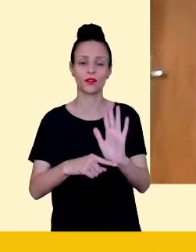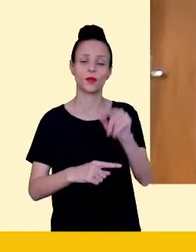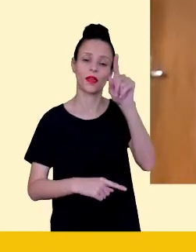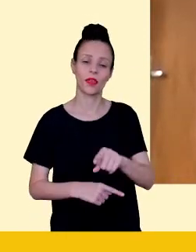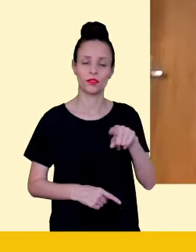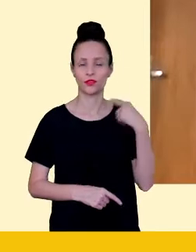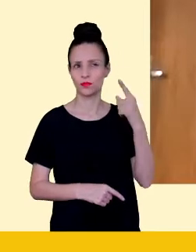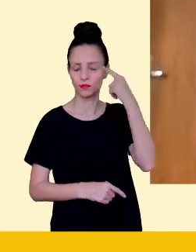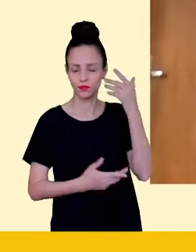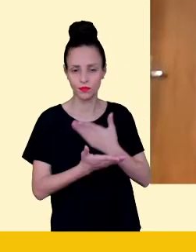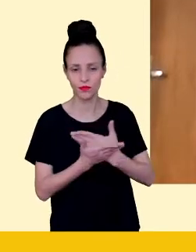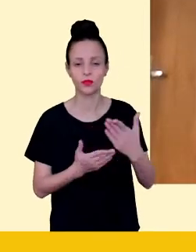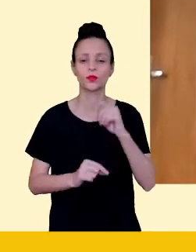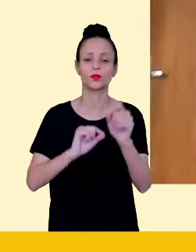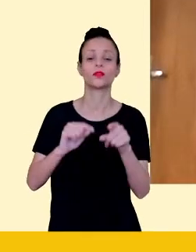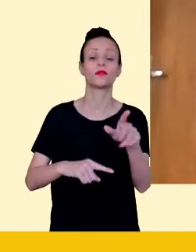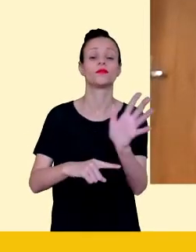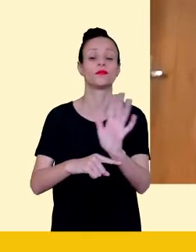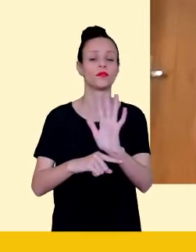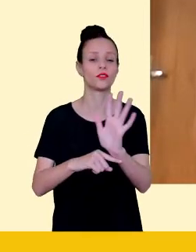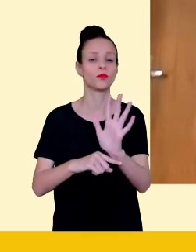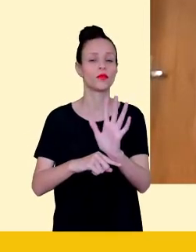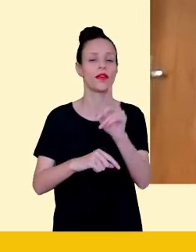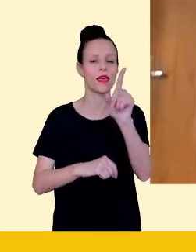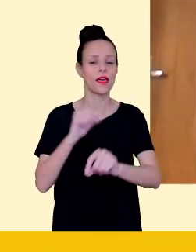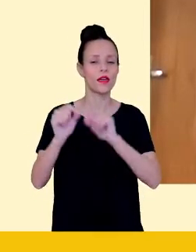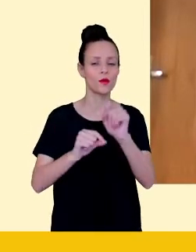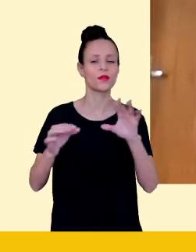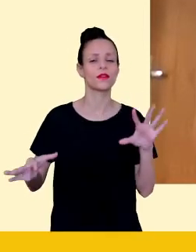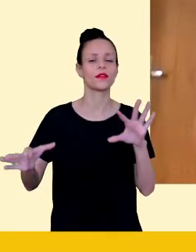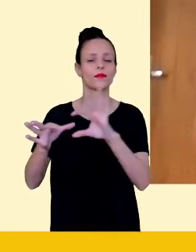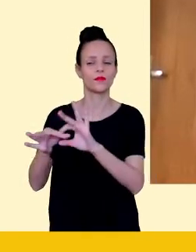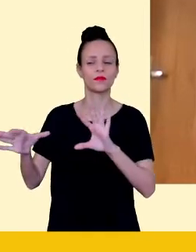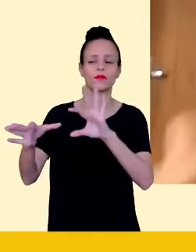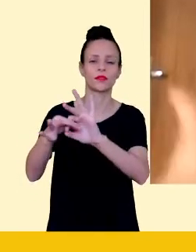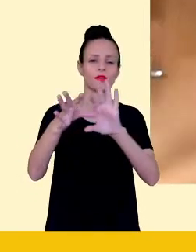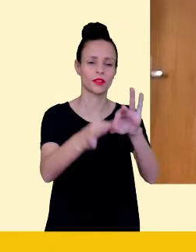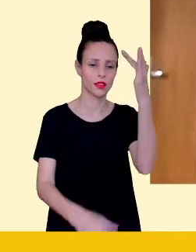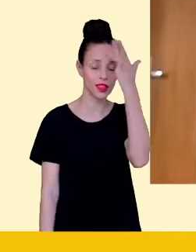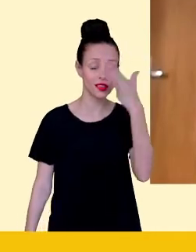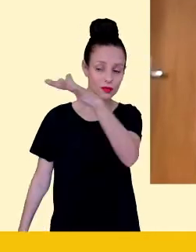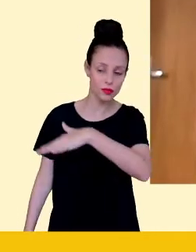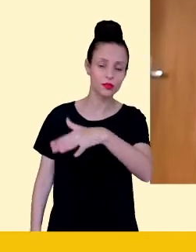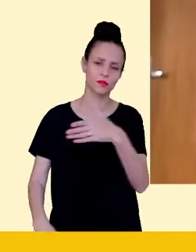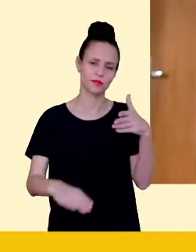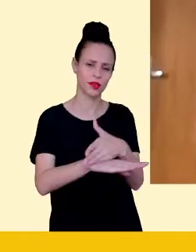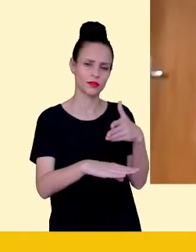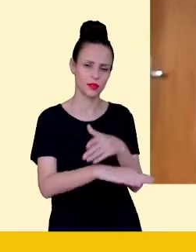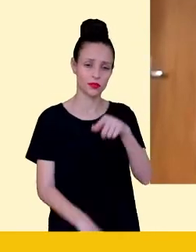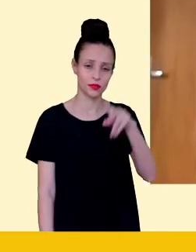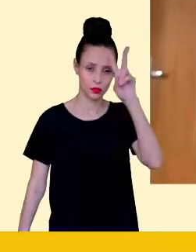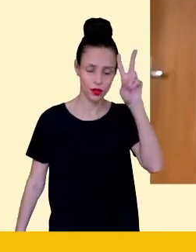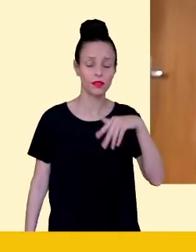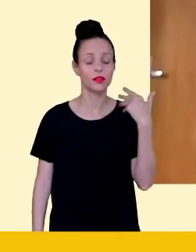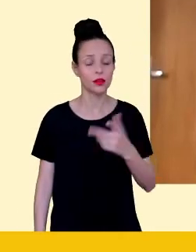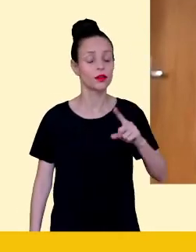gente tinha imaginado desde o começo era de um pouco que o filme fosse atrás das pessoas que participaram dessa história, né? Então a